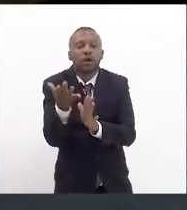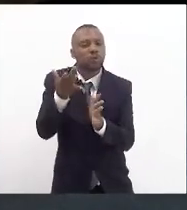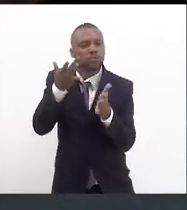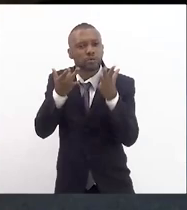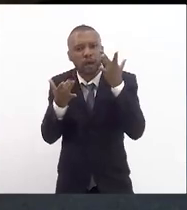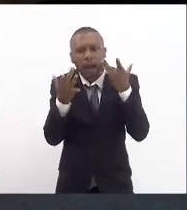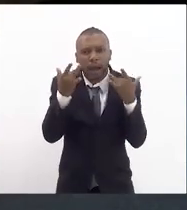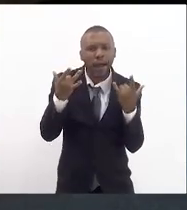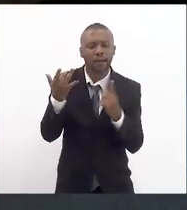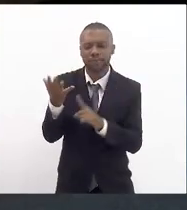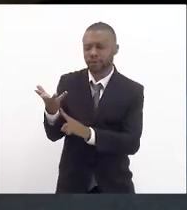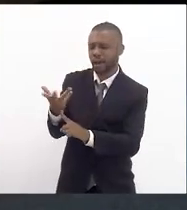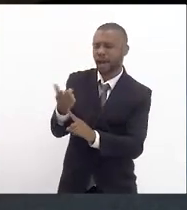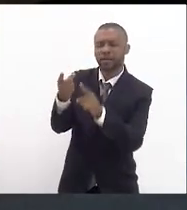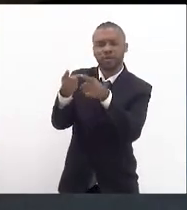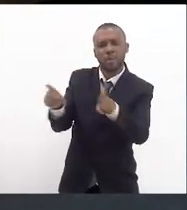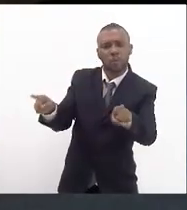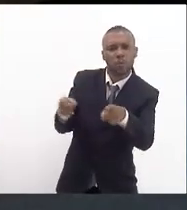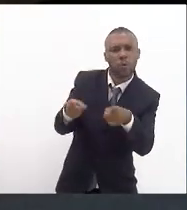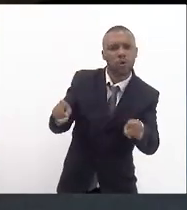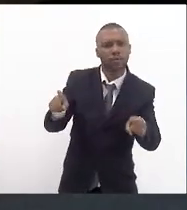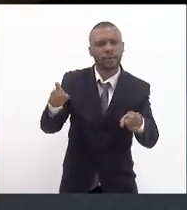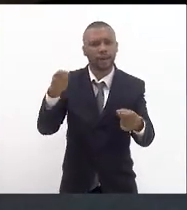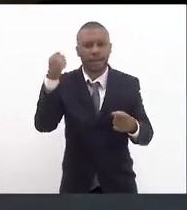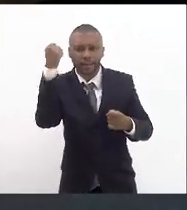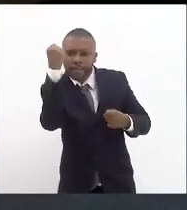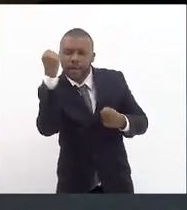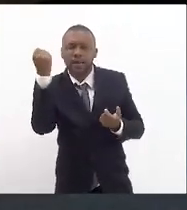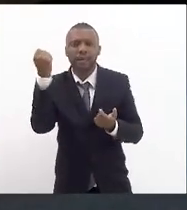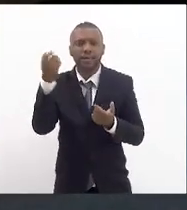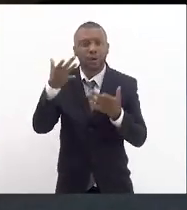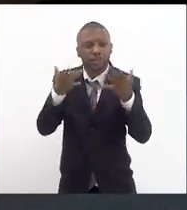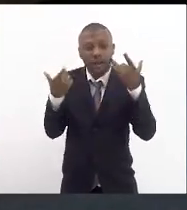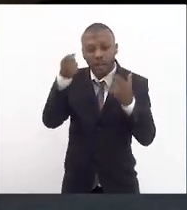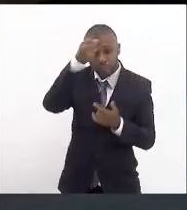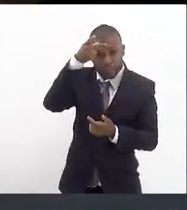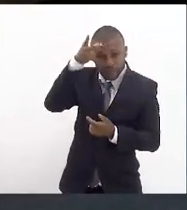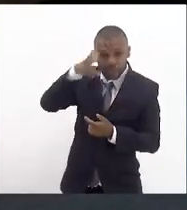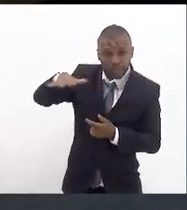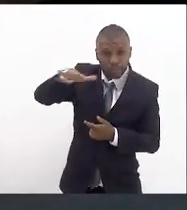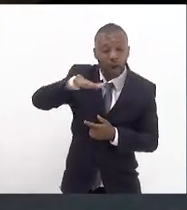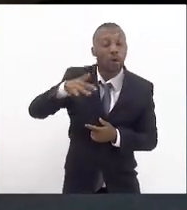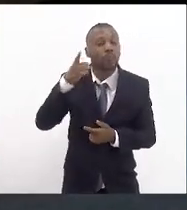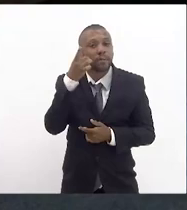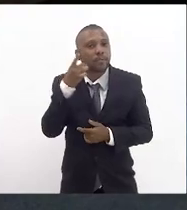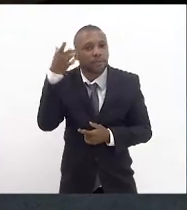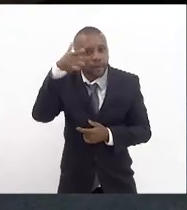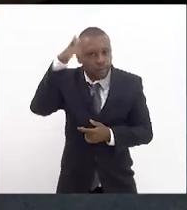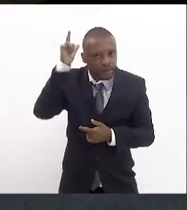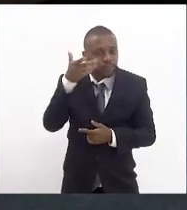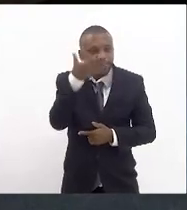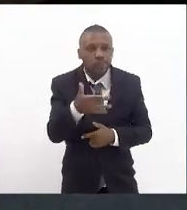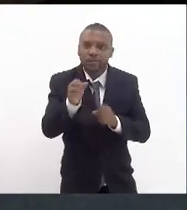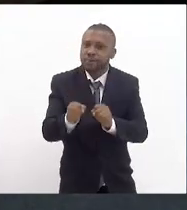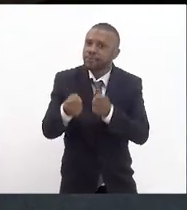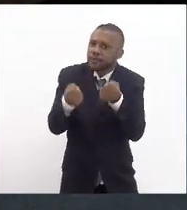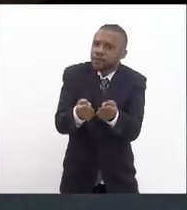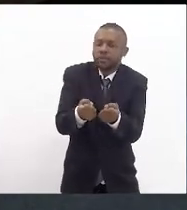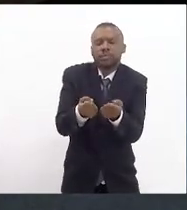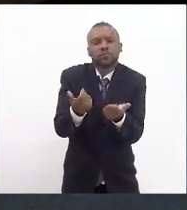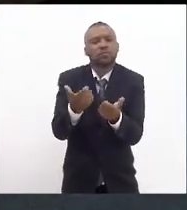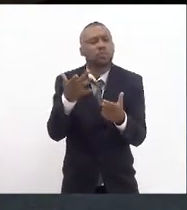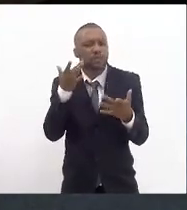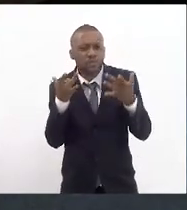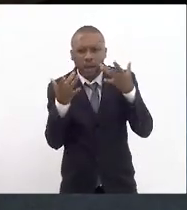suas artes plásticas, dança municipal. Está aqui o deputado Luiz Paulo, um grande defensor do teatro municipal, de tudo